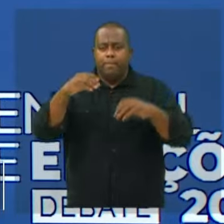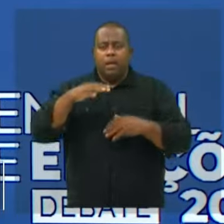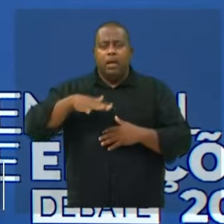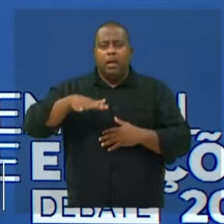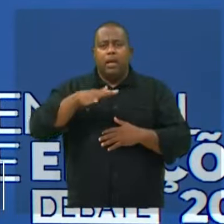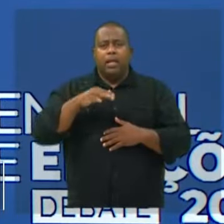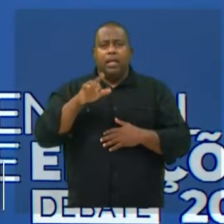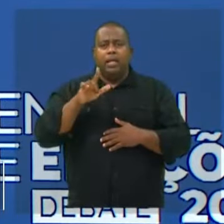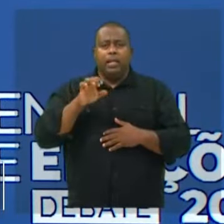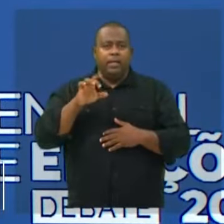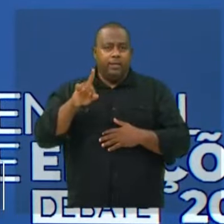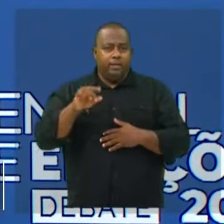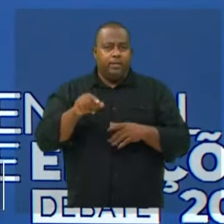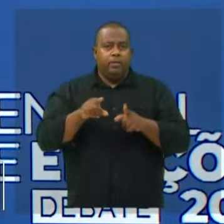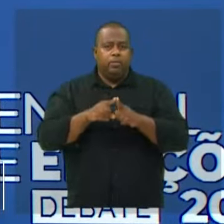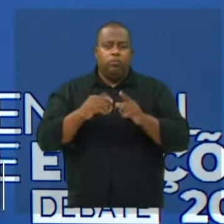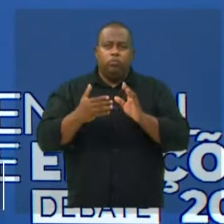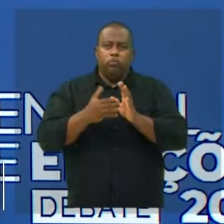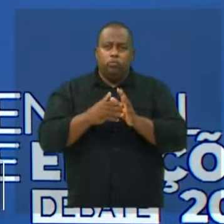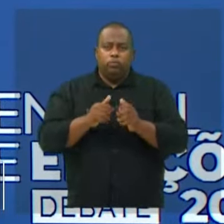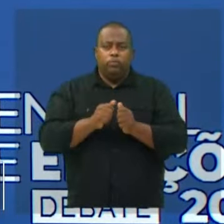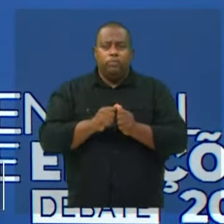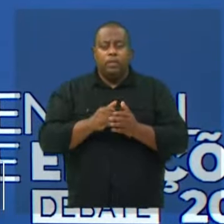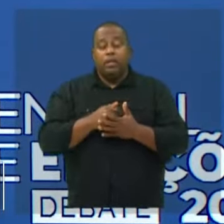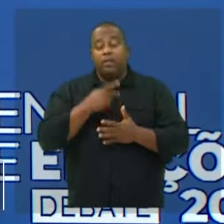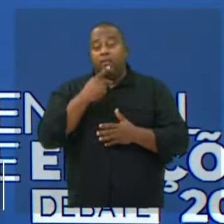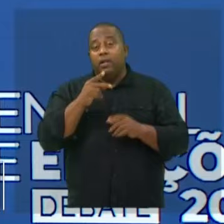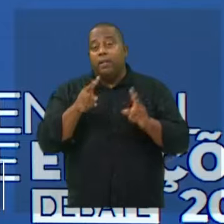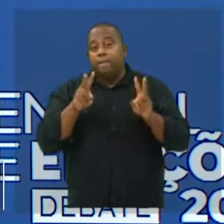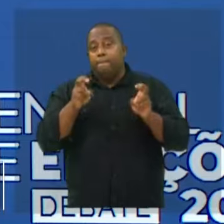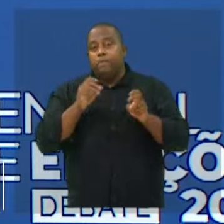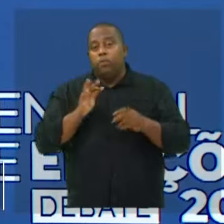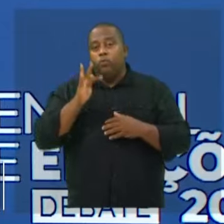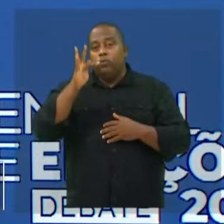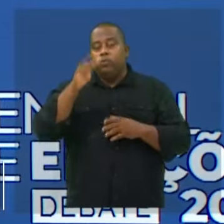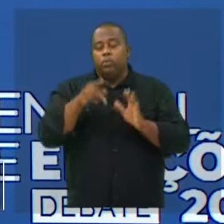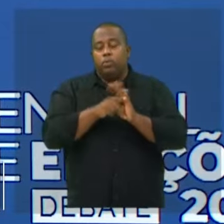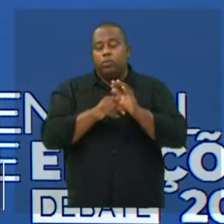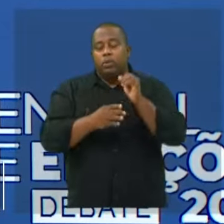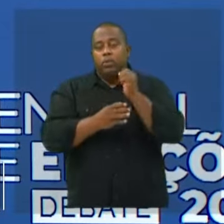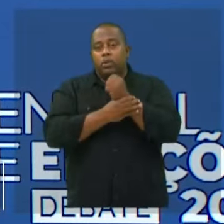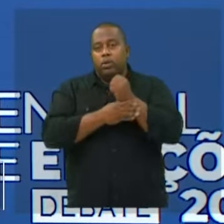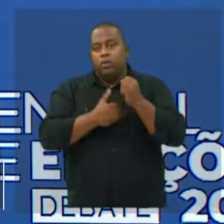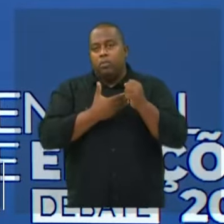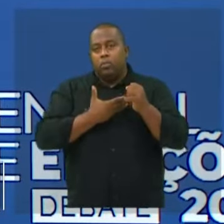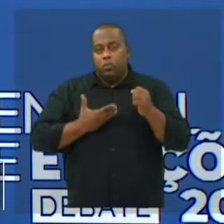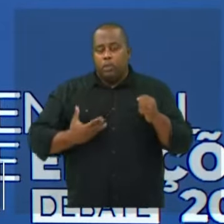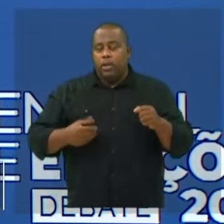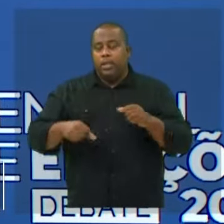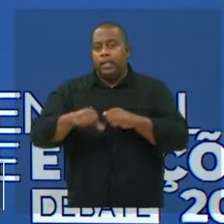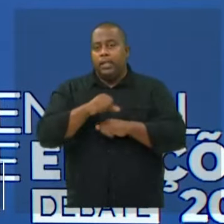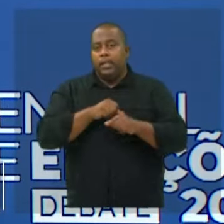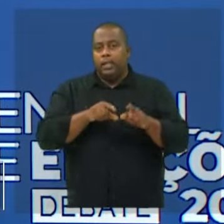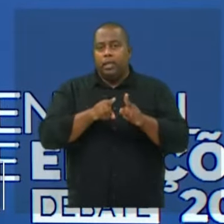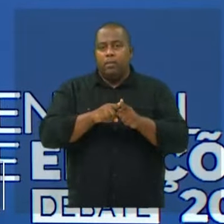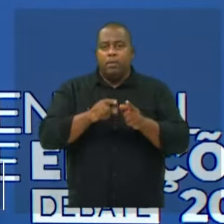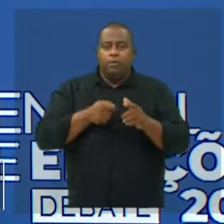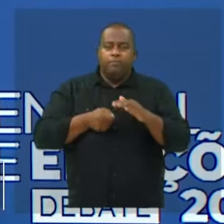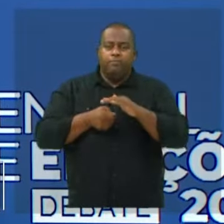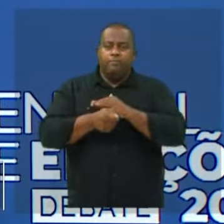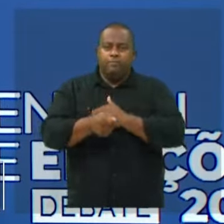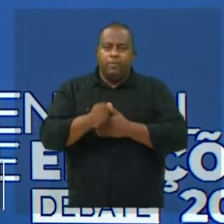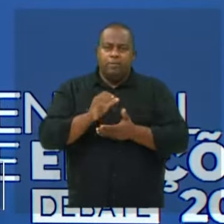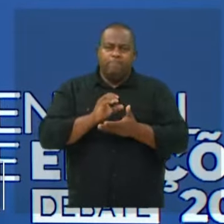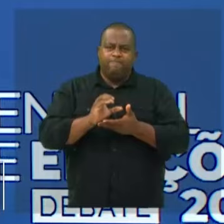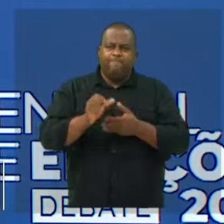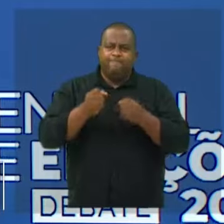LED e vamos trocar todos eles estamos falando sobre o futuro da Segurança Pública Em contrapartida com investimento maciço em